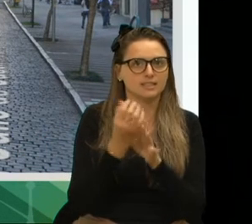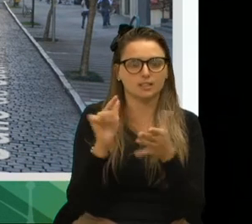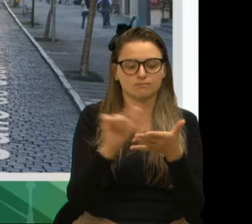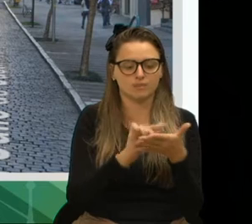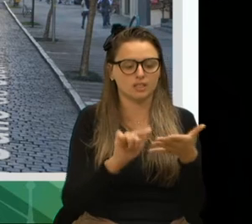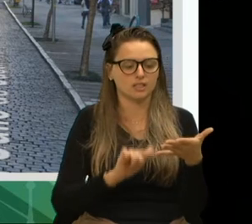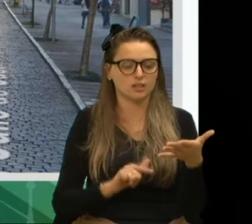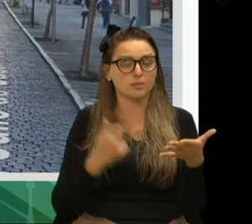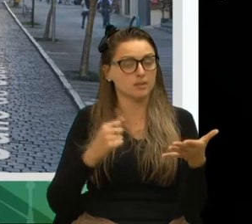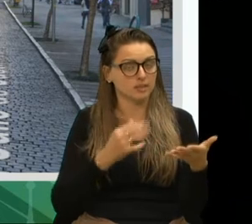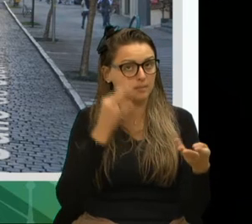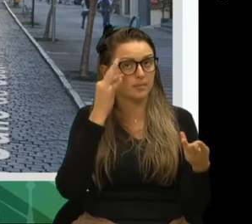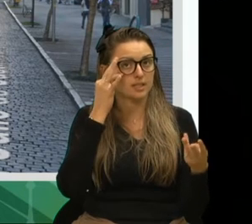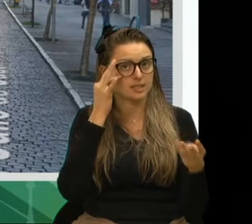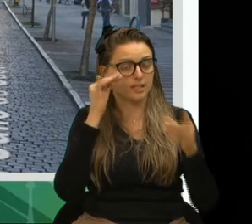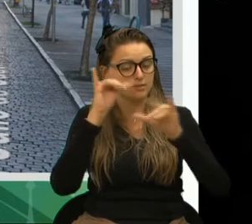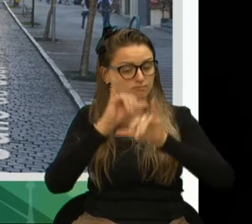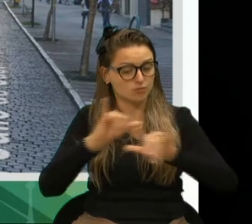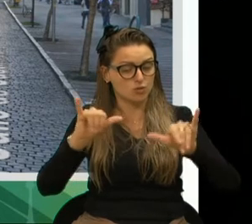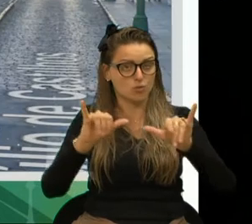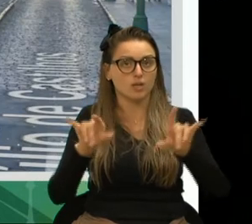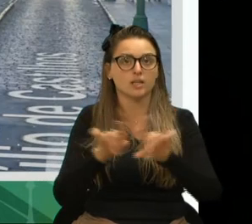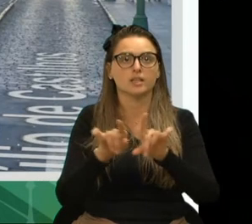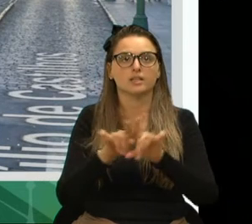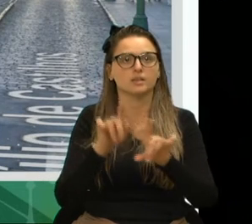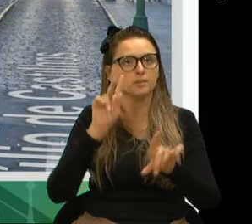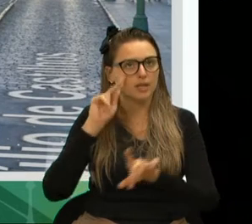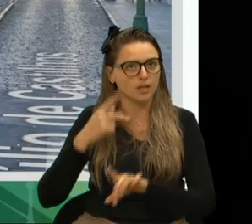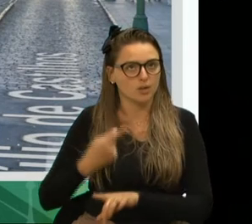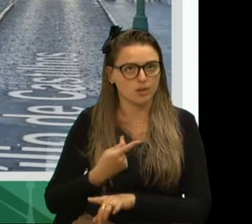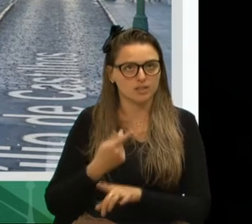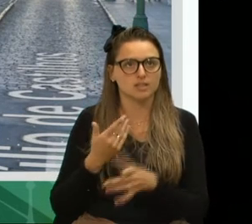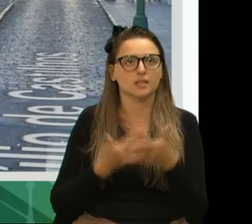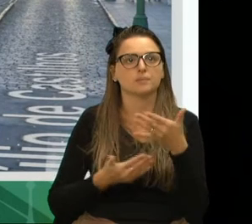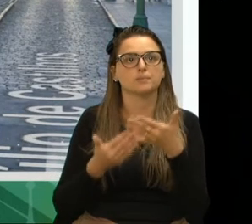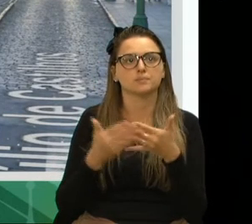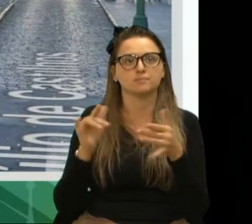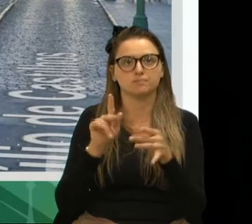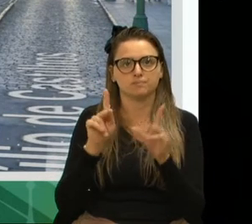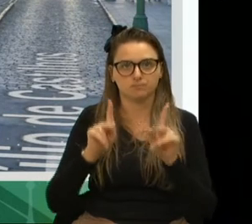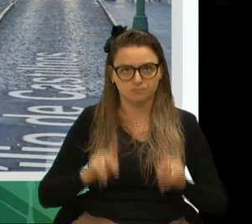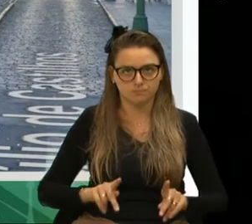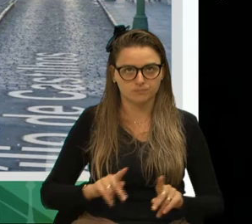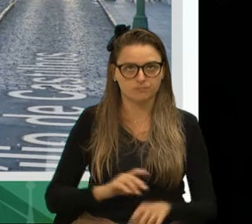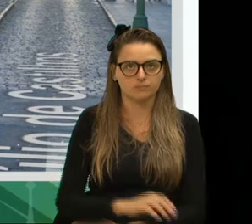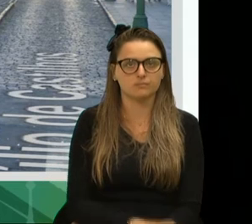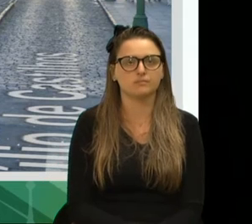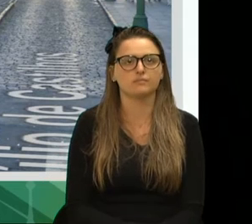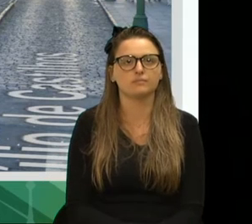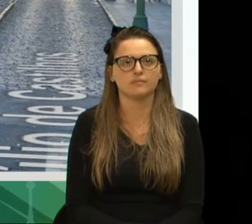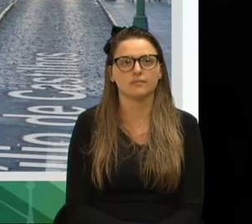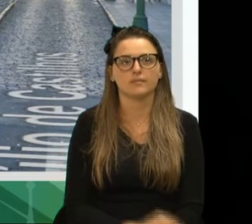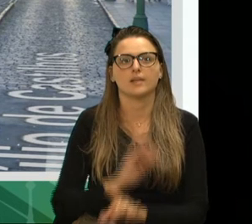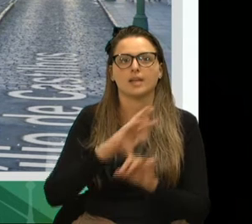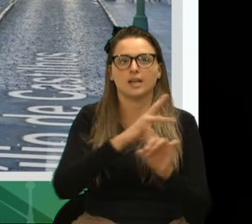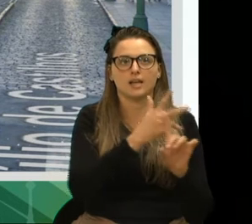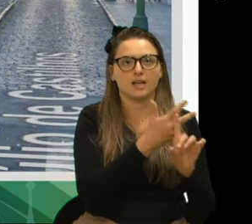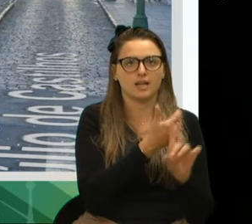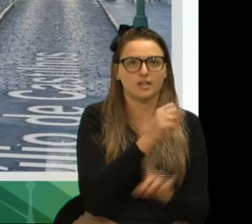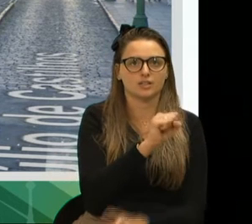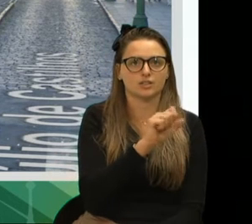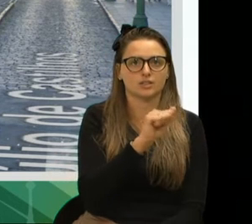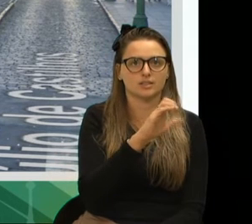estar presente, deve ser divulgada, deve ser conhecida pela nossa população. A arte sacra